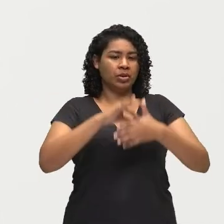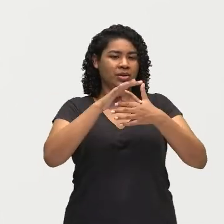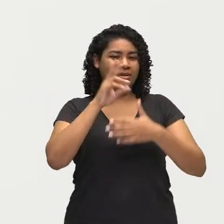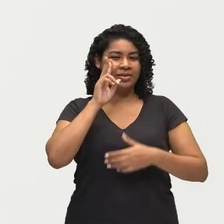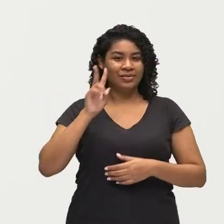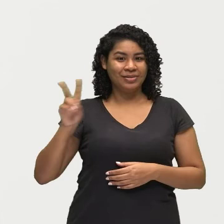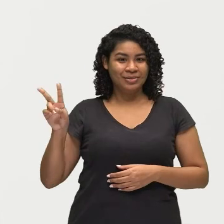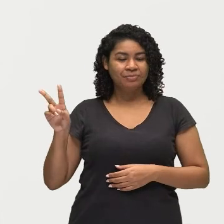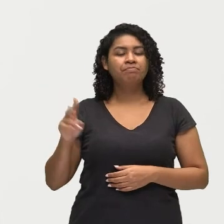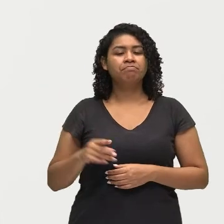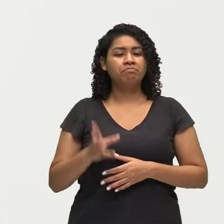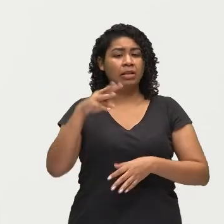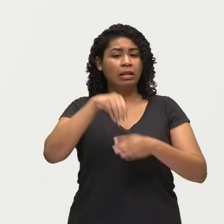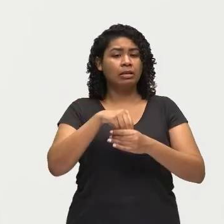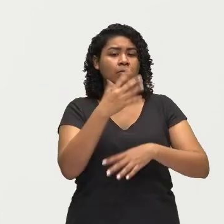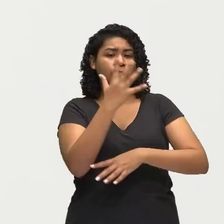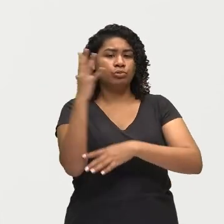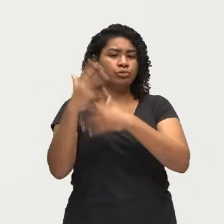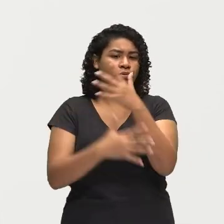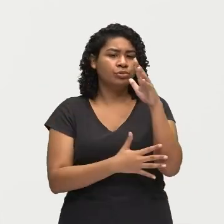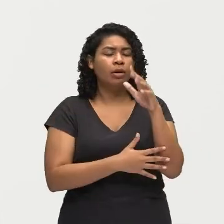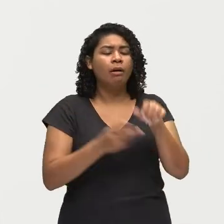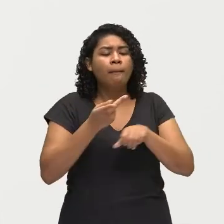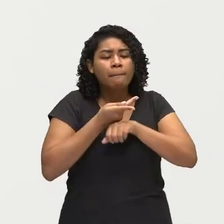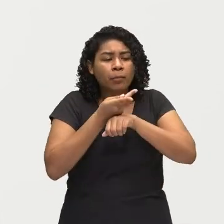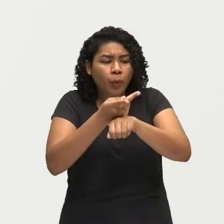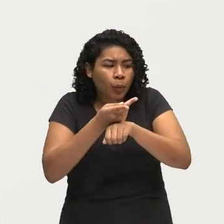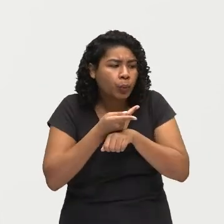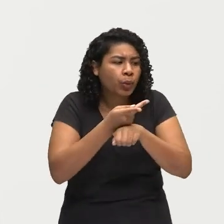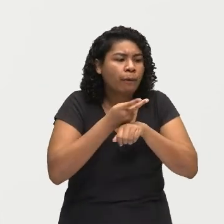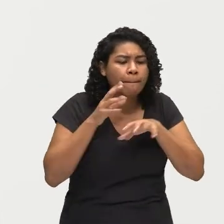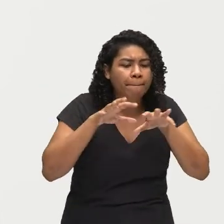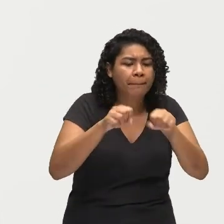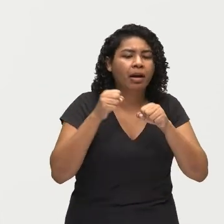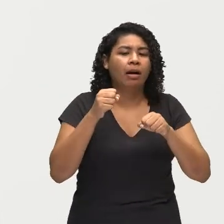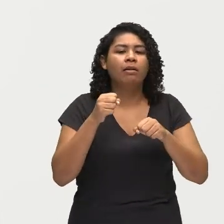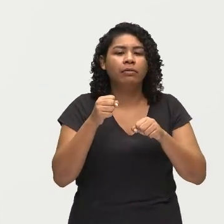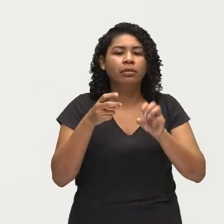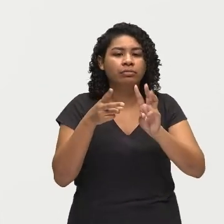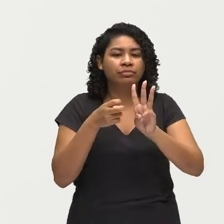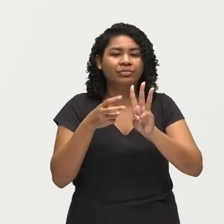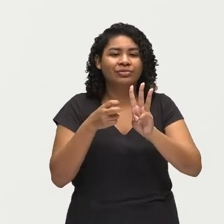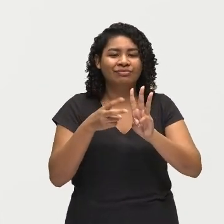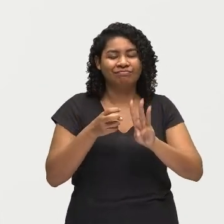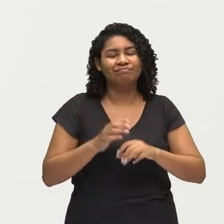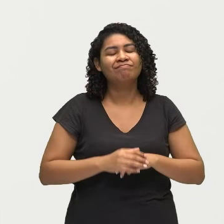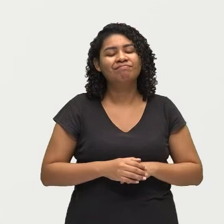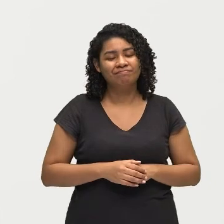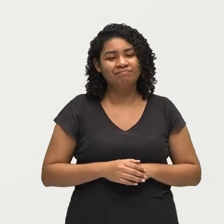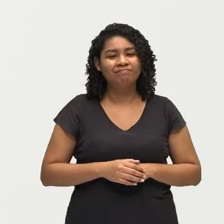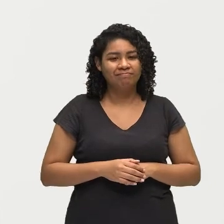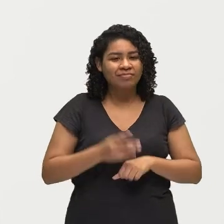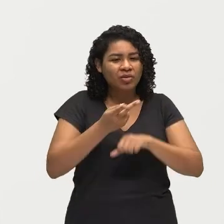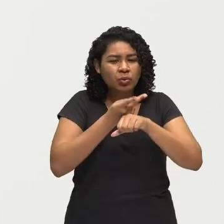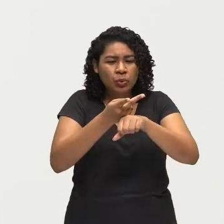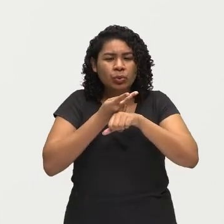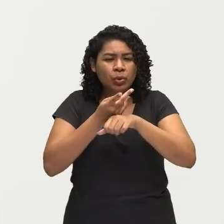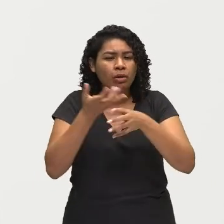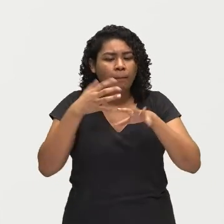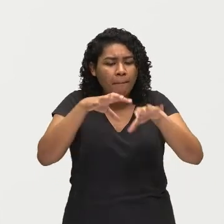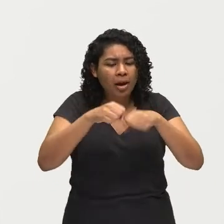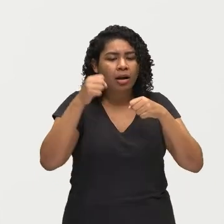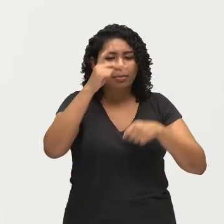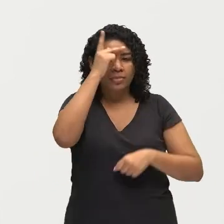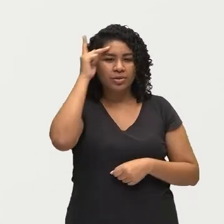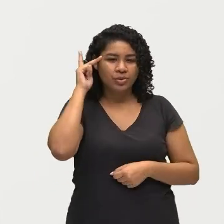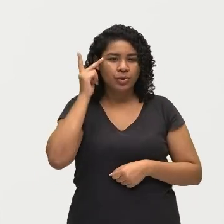na Amazônia, caça de pessoas. E a gente recuperou uma imagem do Jean-Baptiste Debré, né, que retrata, né, o que ele viu naquele